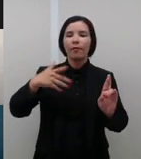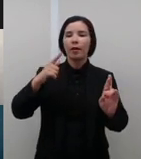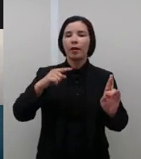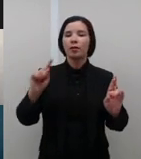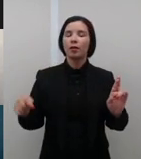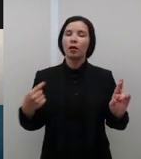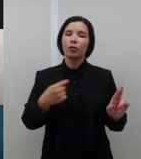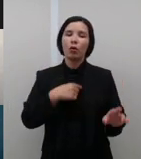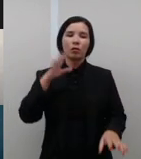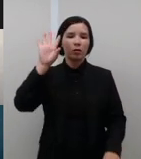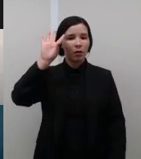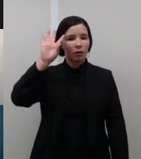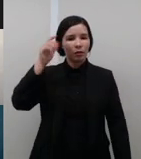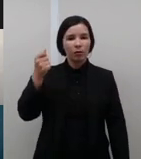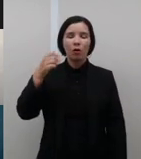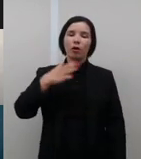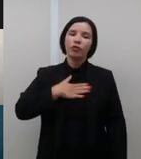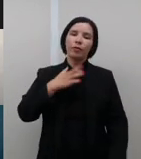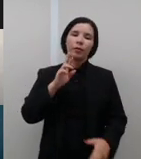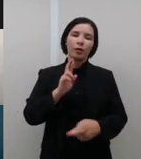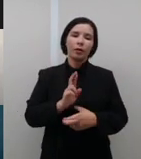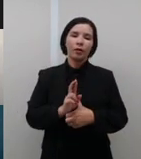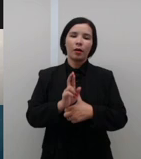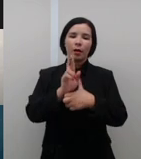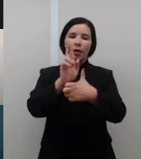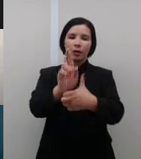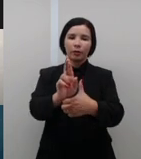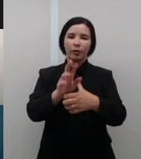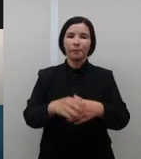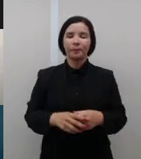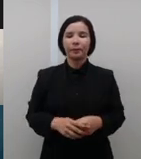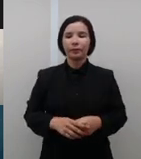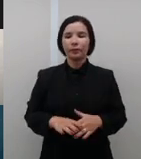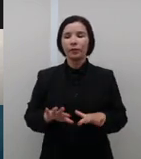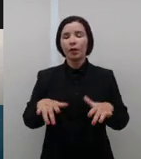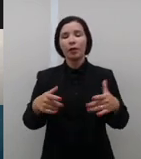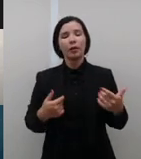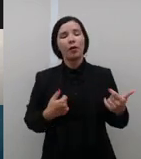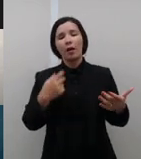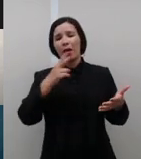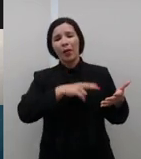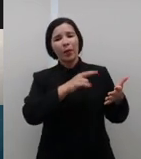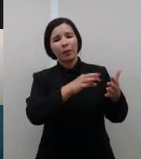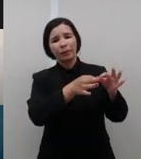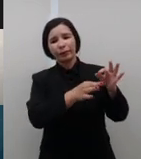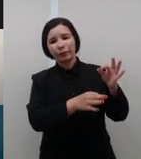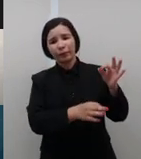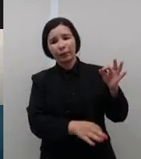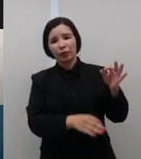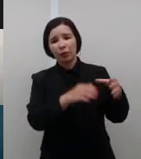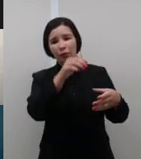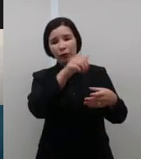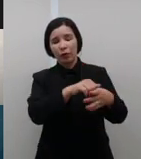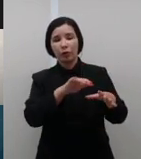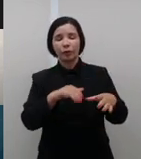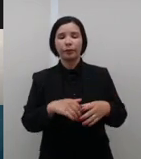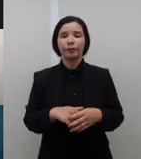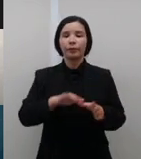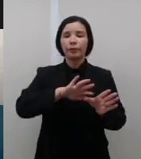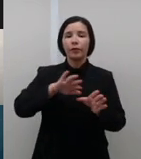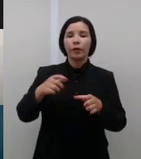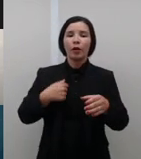da minha relatoria. Deixo de fazer a transcrição desse voto e retorno ao meu